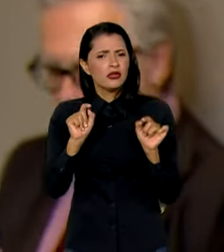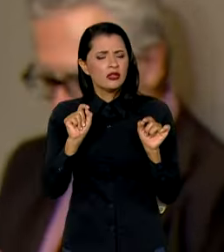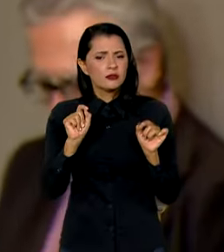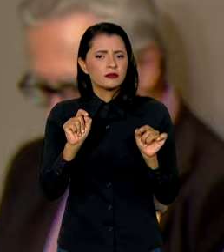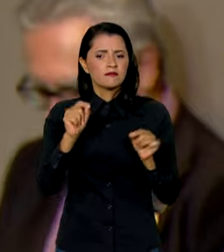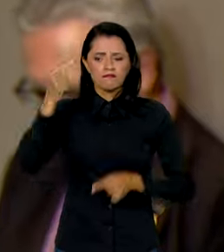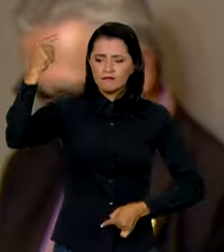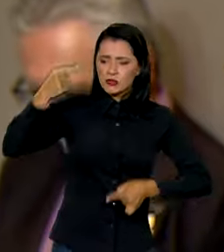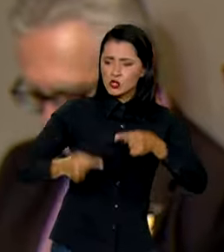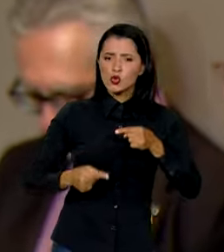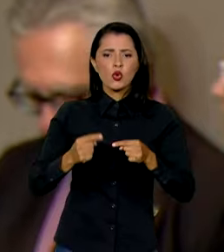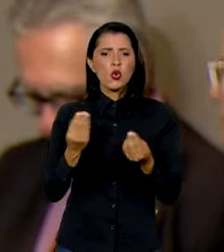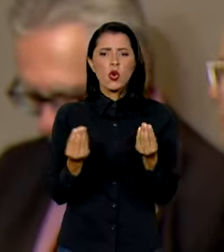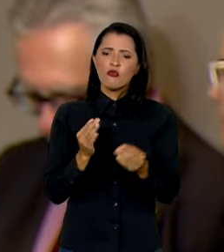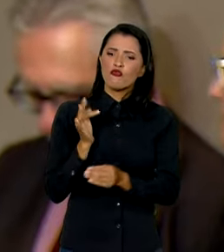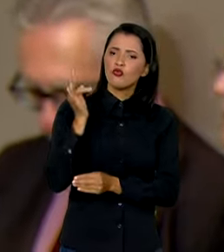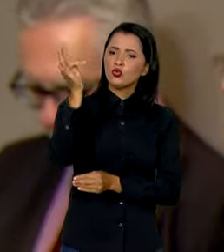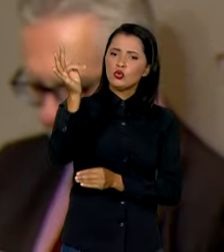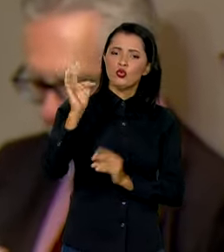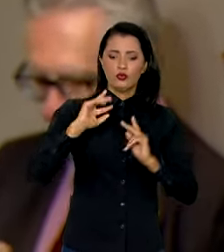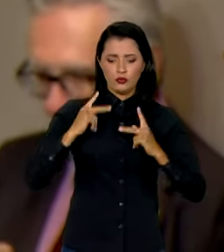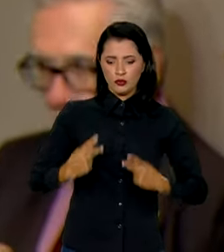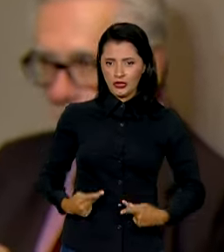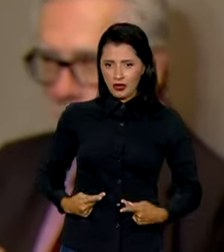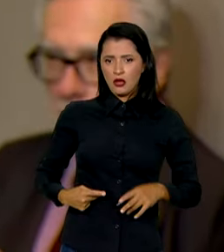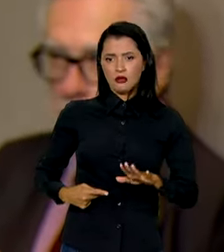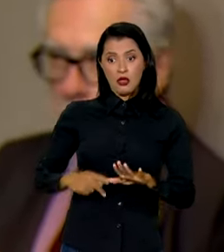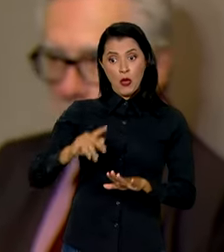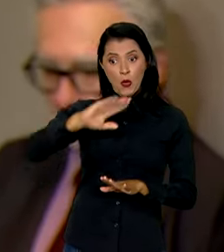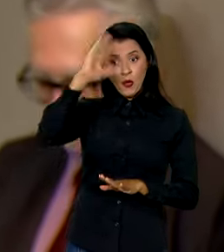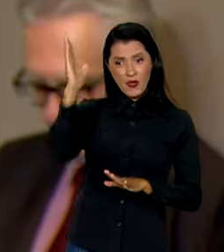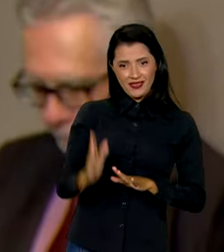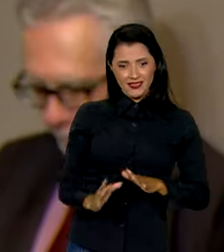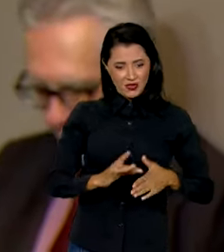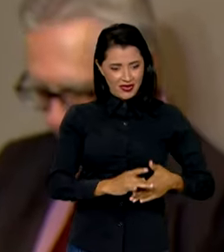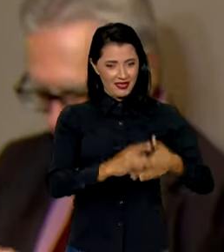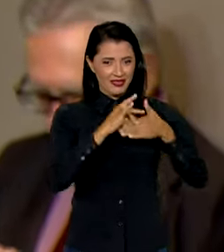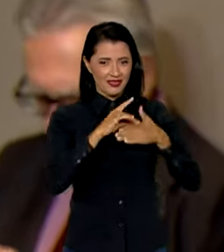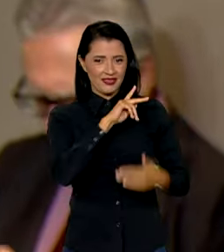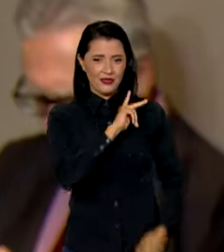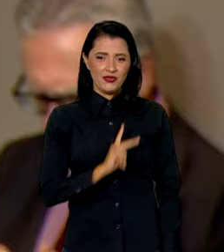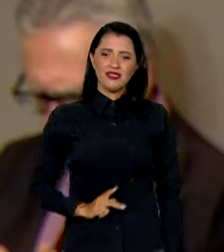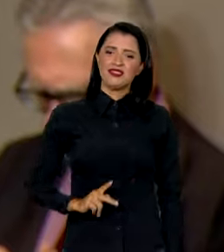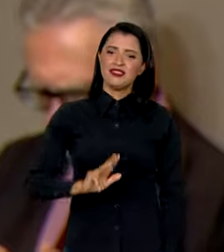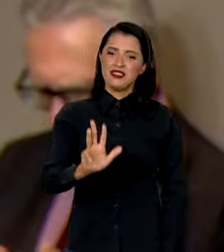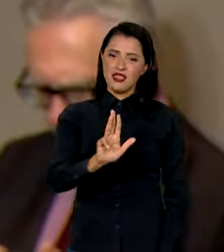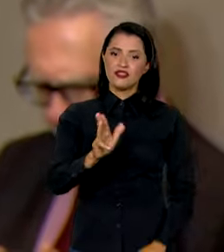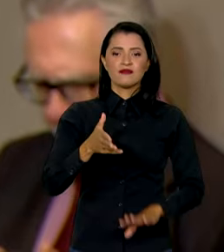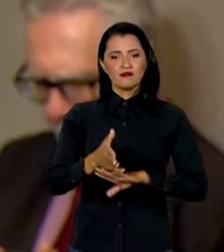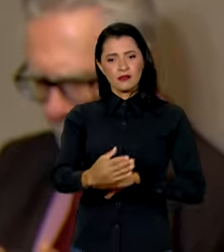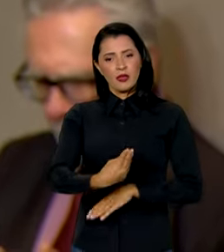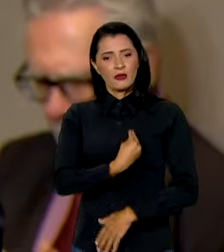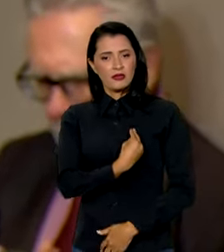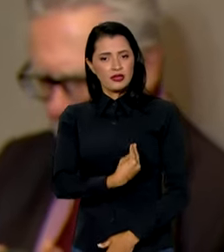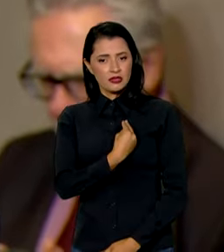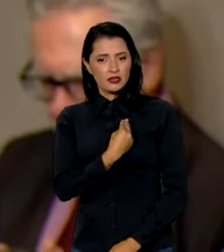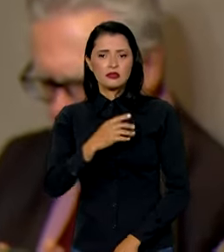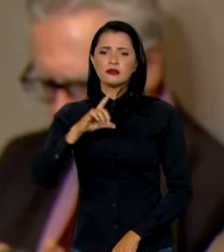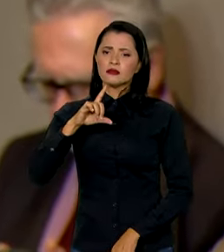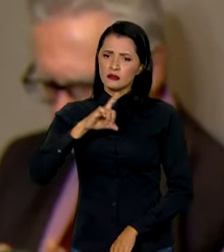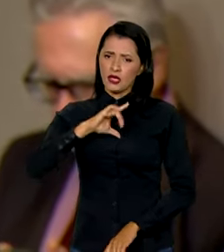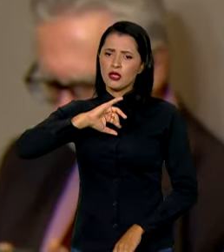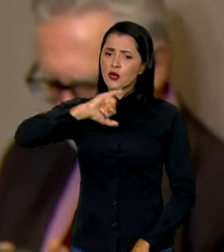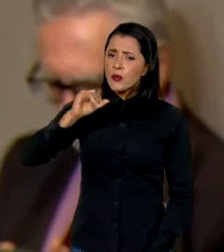que discuta o futuro da humanidade sem que o Brasil e a liderança do presidente Lula esteja presente. Temos uma